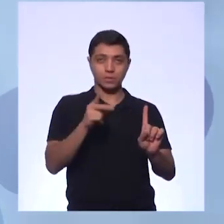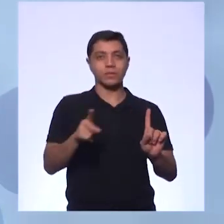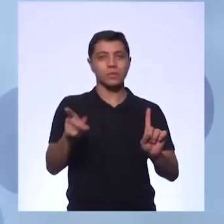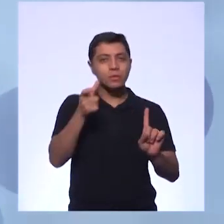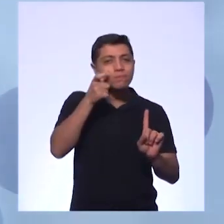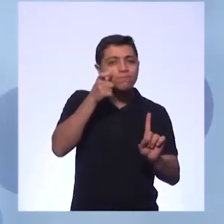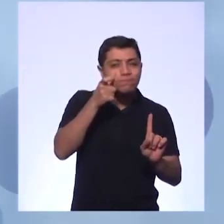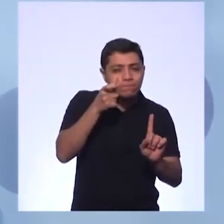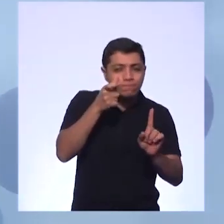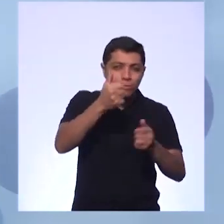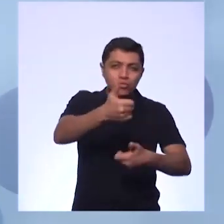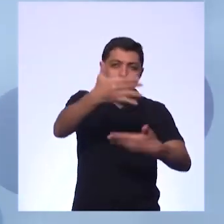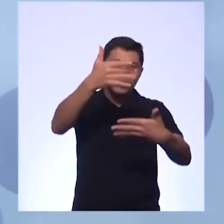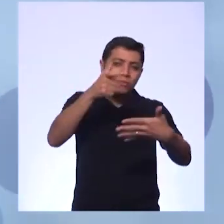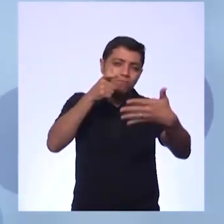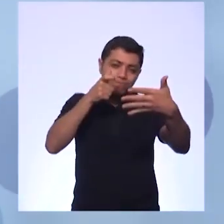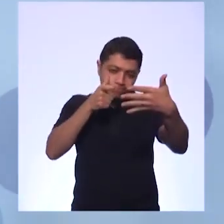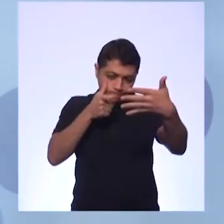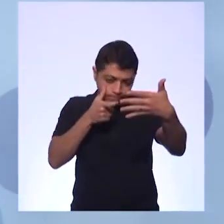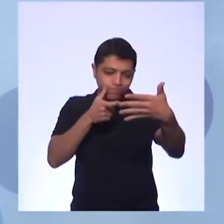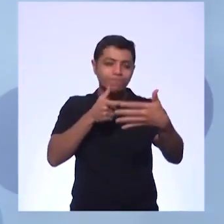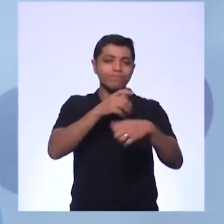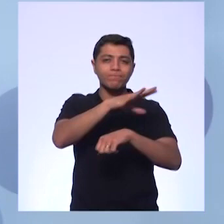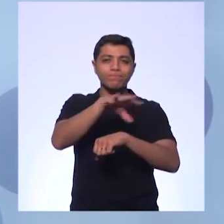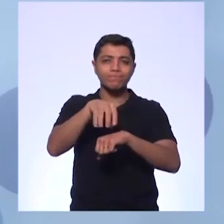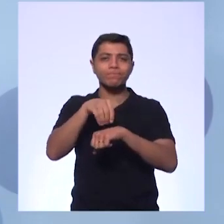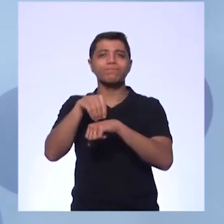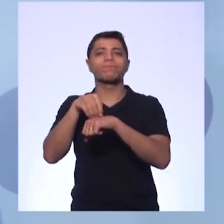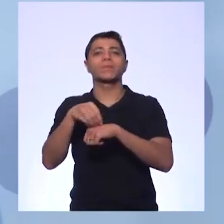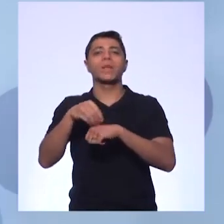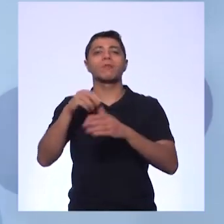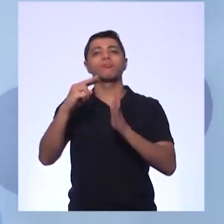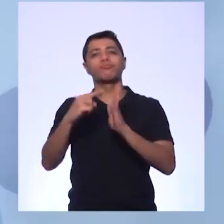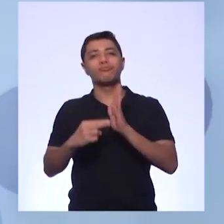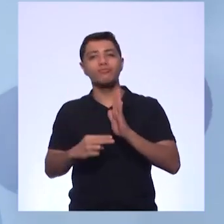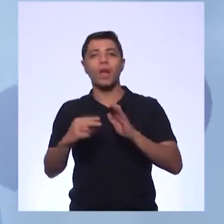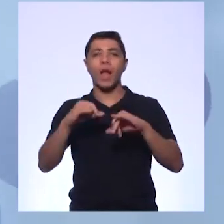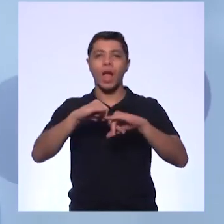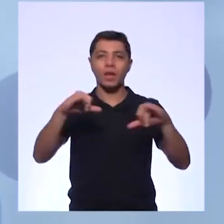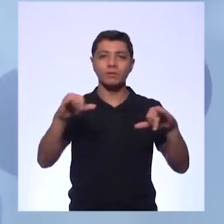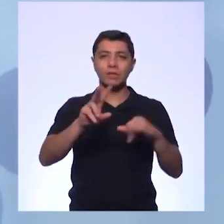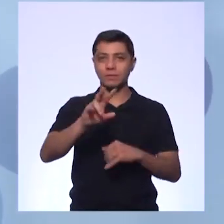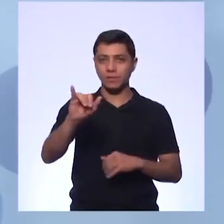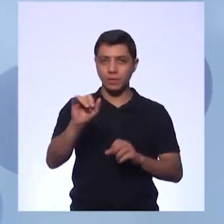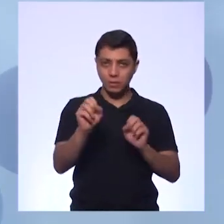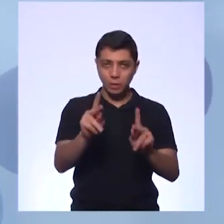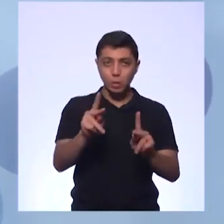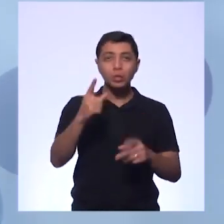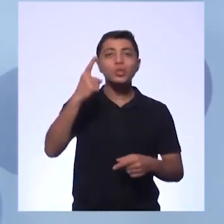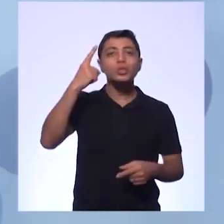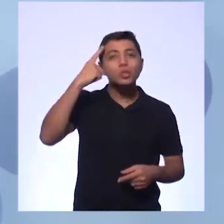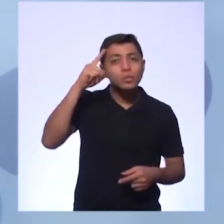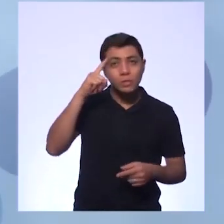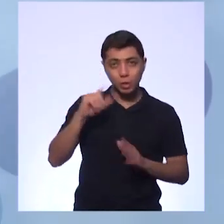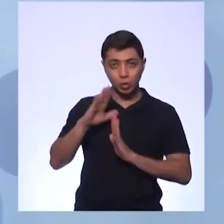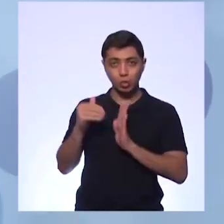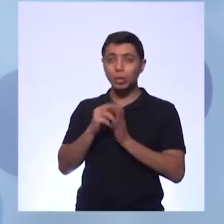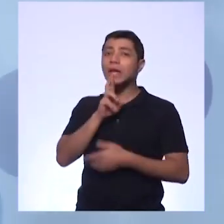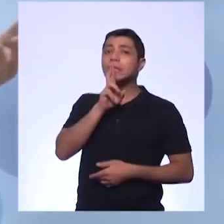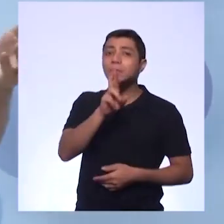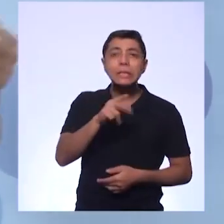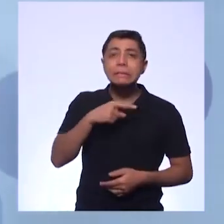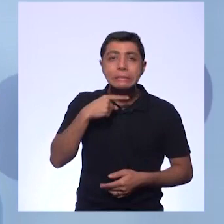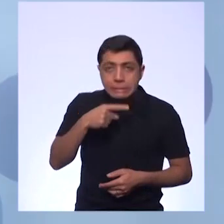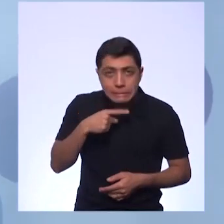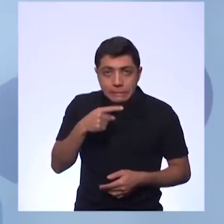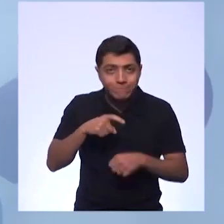gente vai fazer a leitura e passar para que se a gente não conseguir tirar nessa aula, nós tiramos as dúvidas nas próximas aulas.